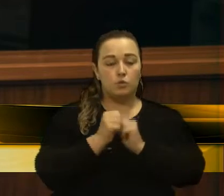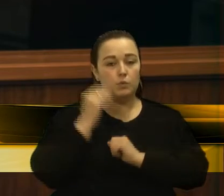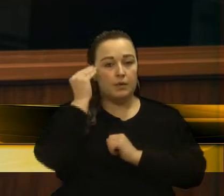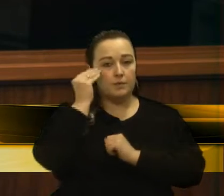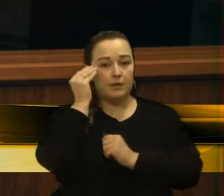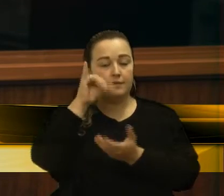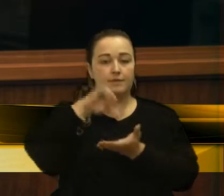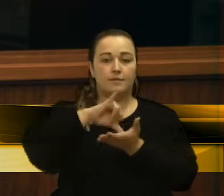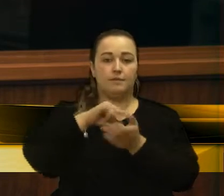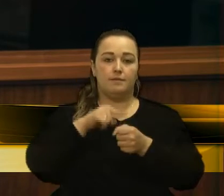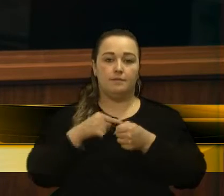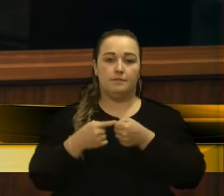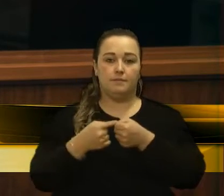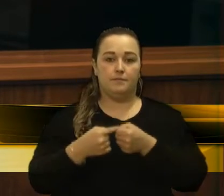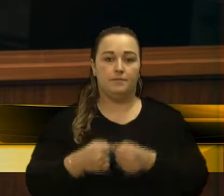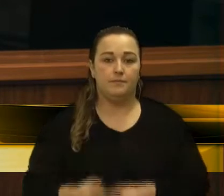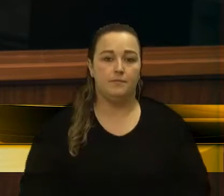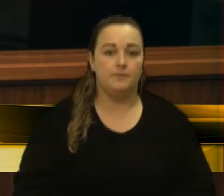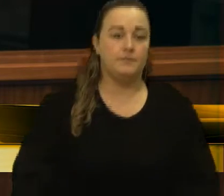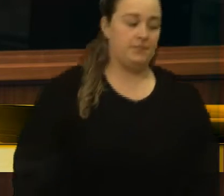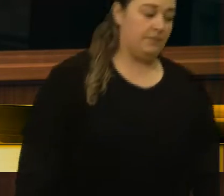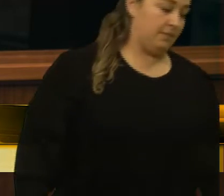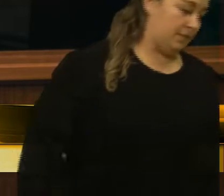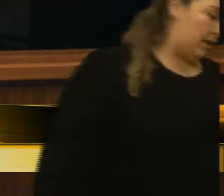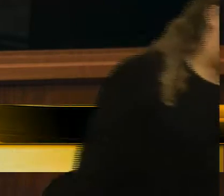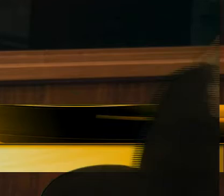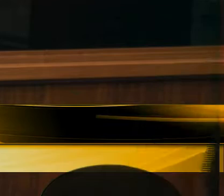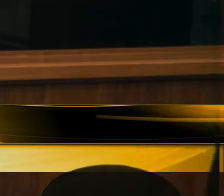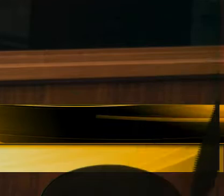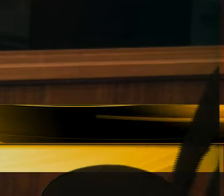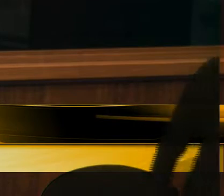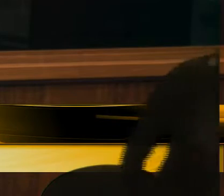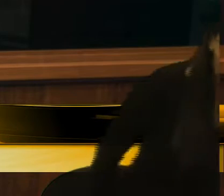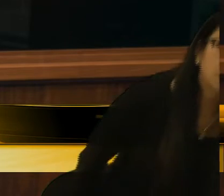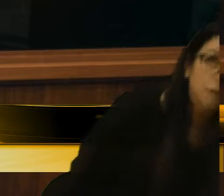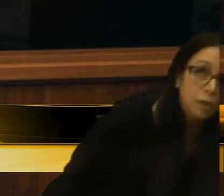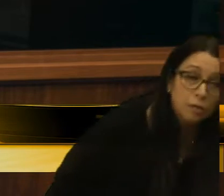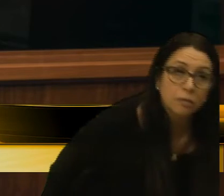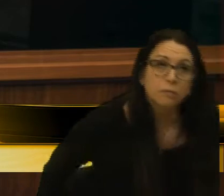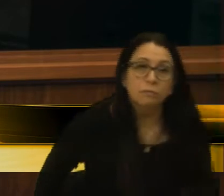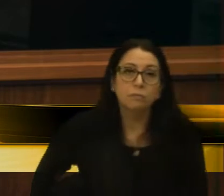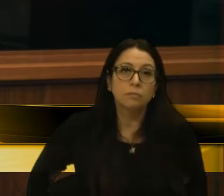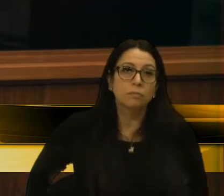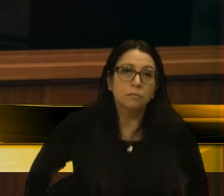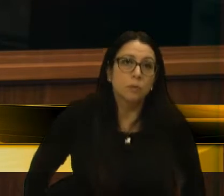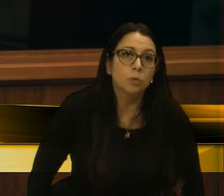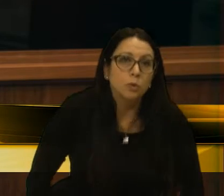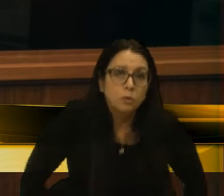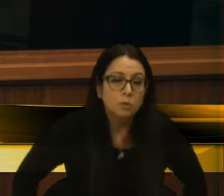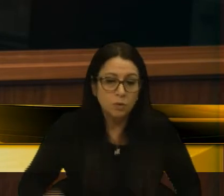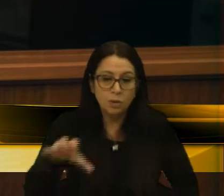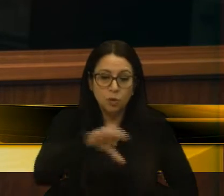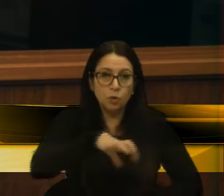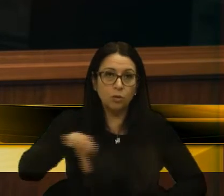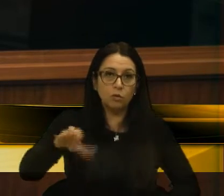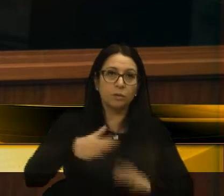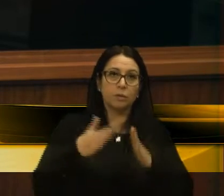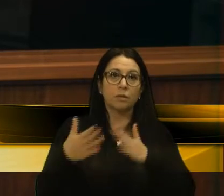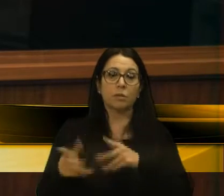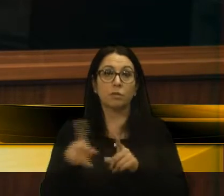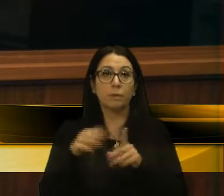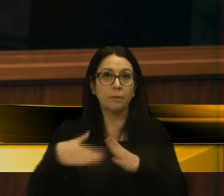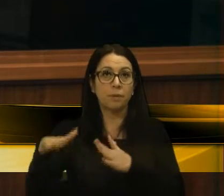nossa cidade. Além disso, no setor de habitação, a gente tinha aqui várias classificações da questão da